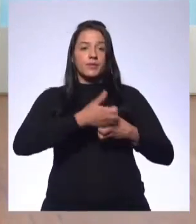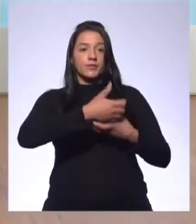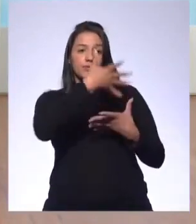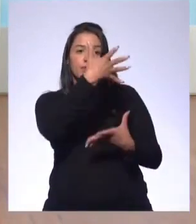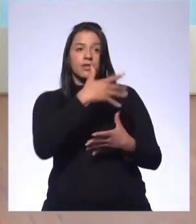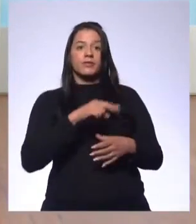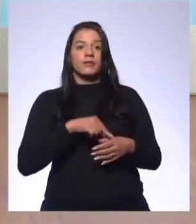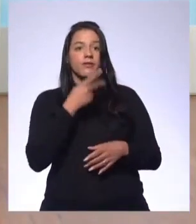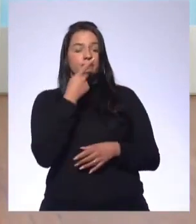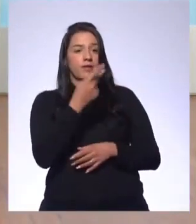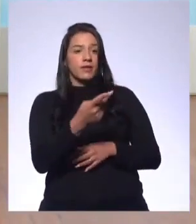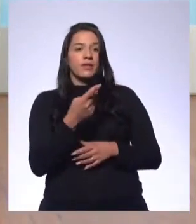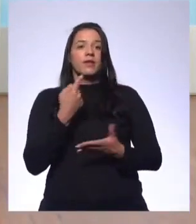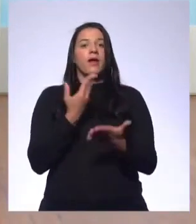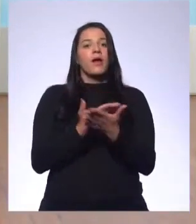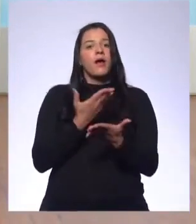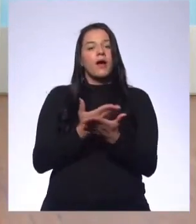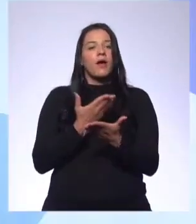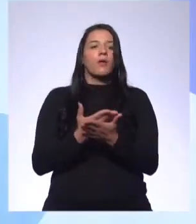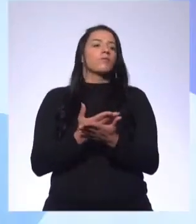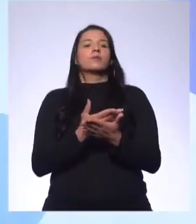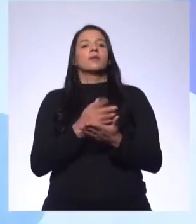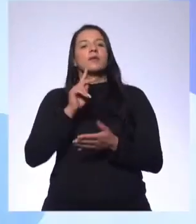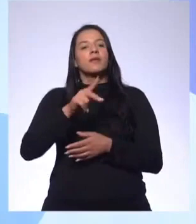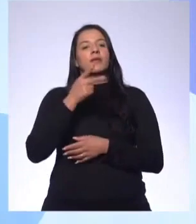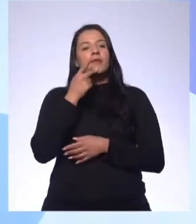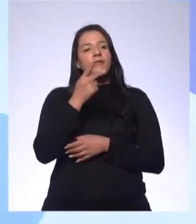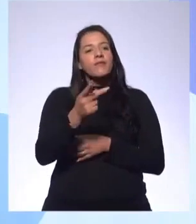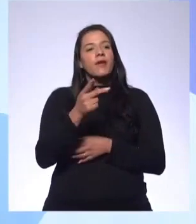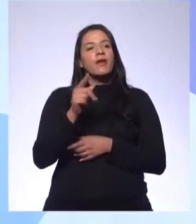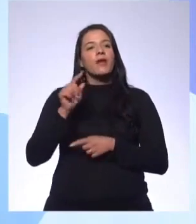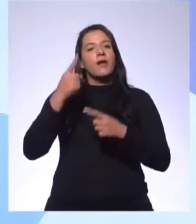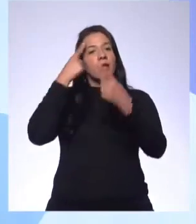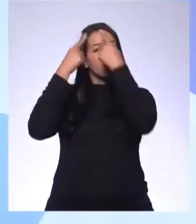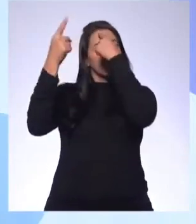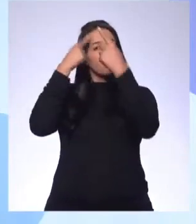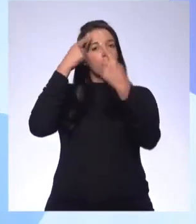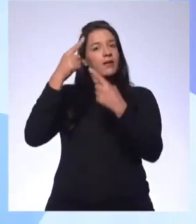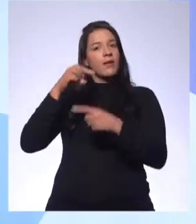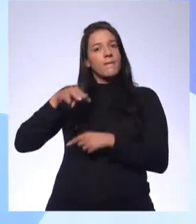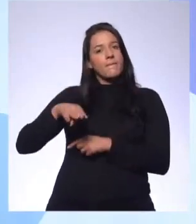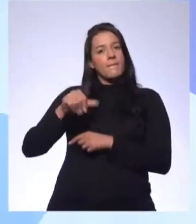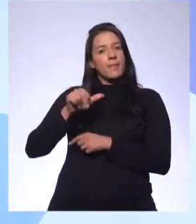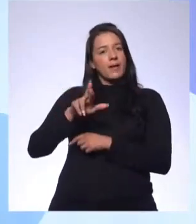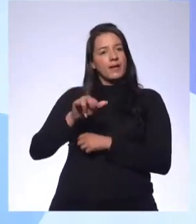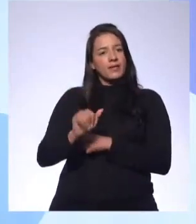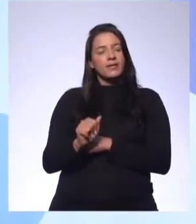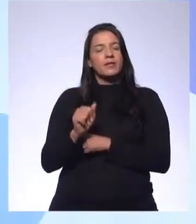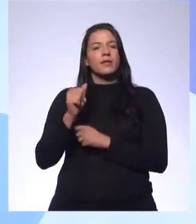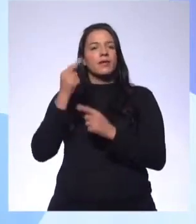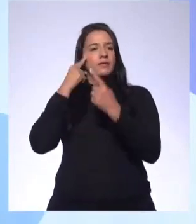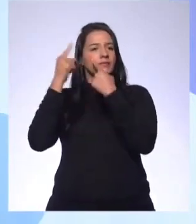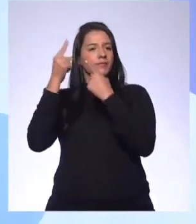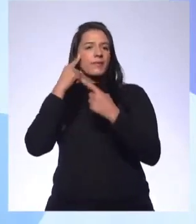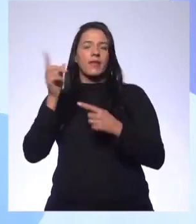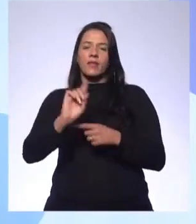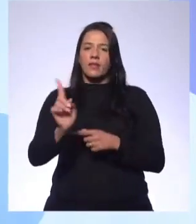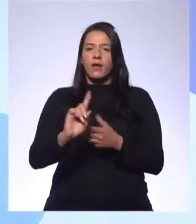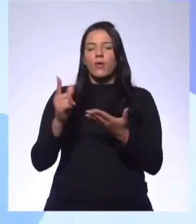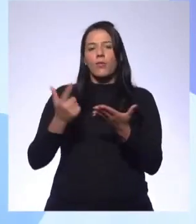a atenção, e nossa, a aula é bem dinâmica. Pode Sim, falar, porque A Fada que Tinha Ideias não é da Marina Colasanti. A Fada que Tinha Ideias é um livro